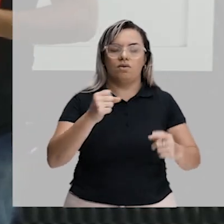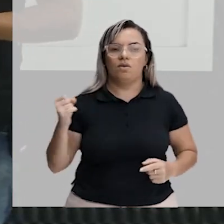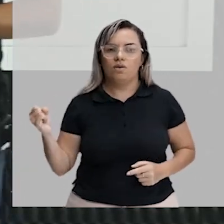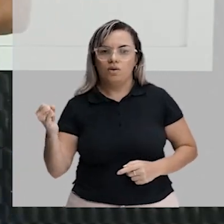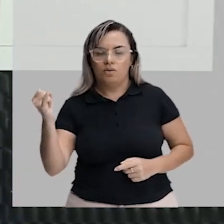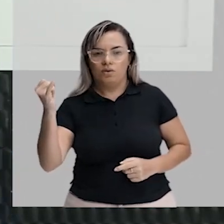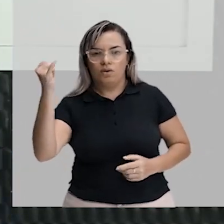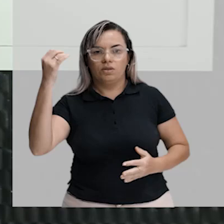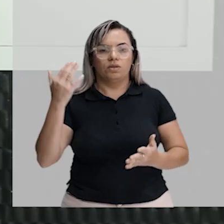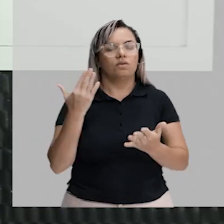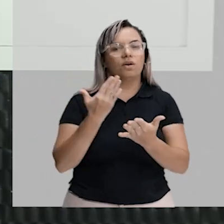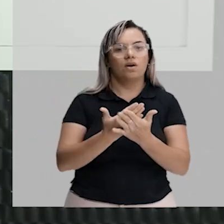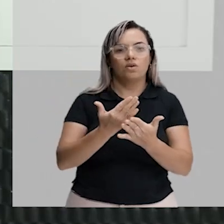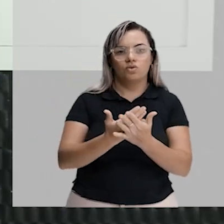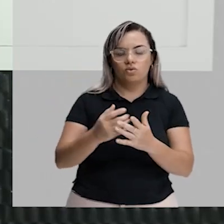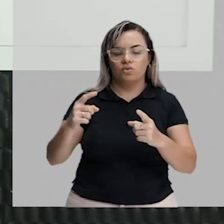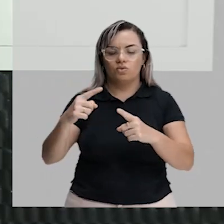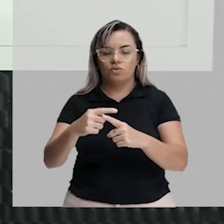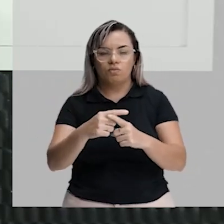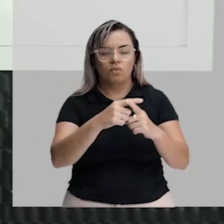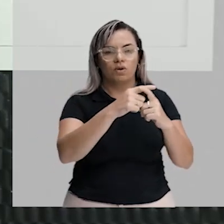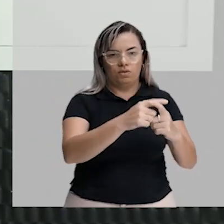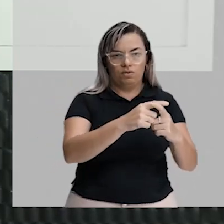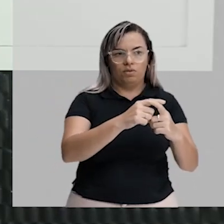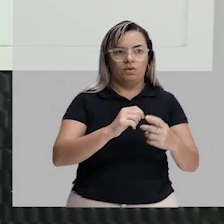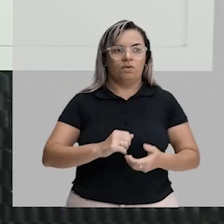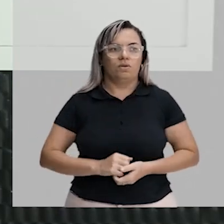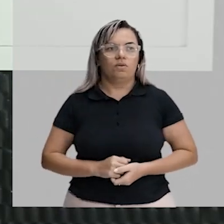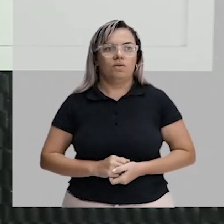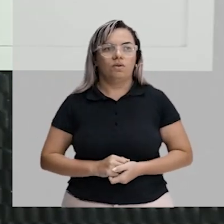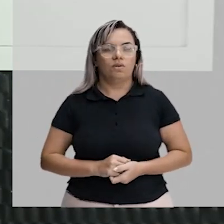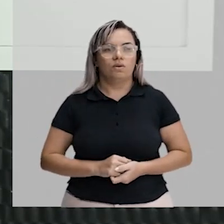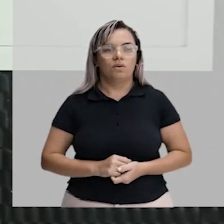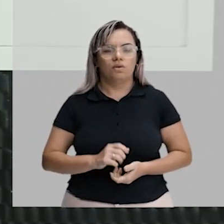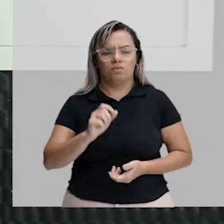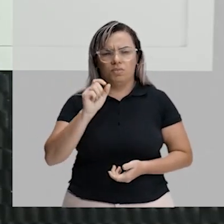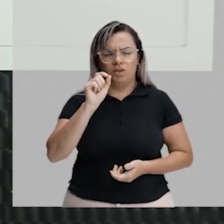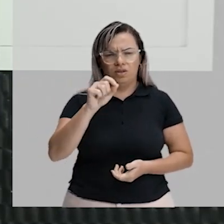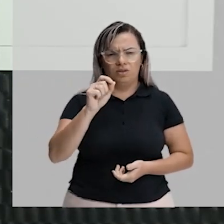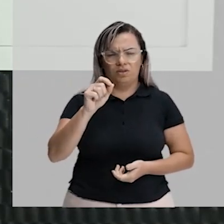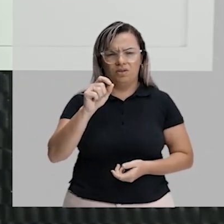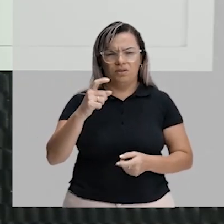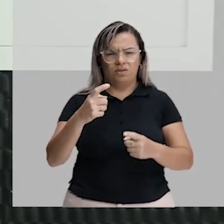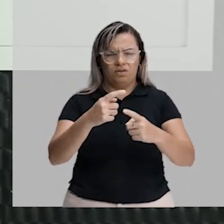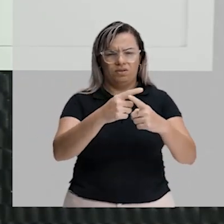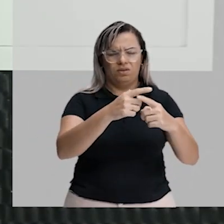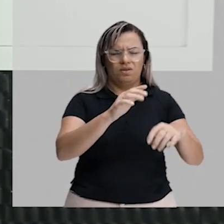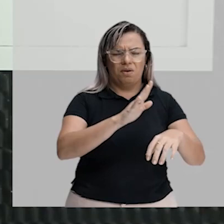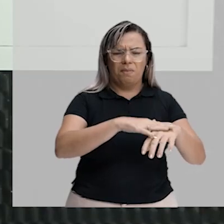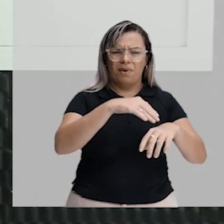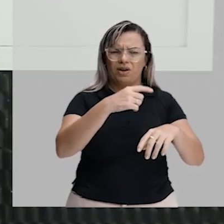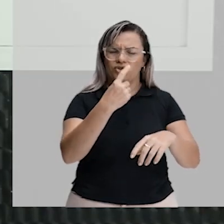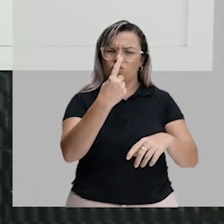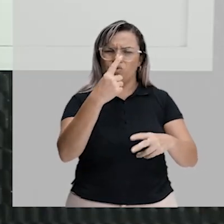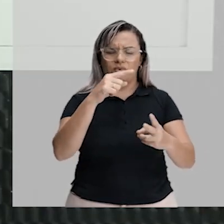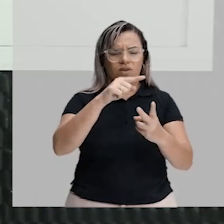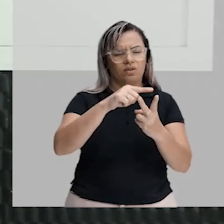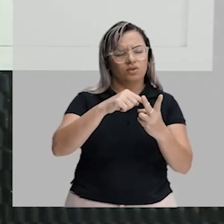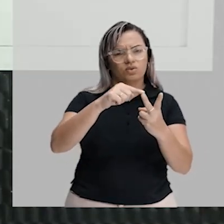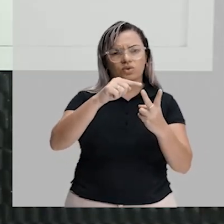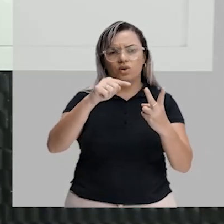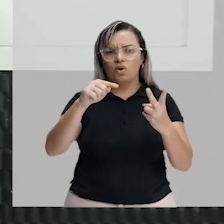do polinômio. Tá? Professor, esse polinômio ele pode ter mais de uma raiz ou ele pode